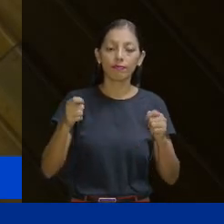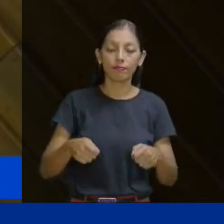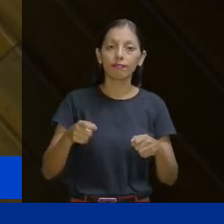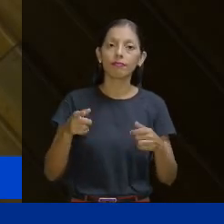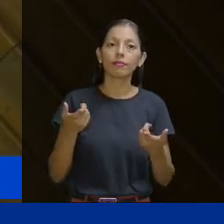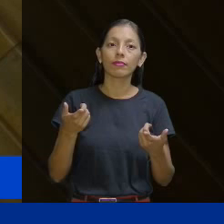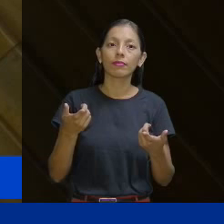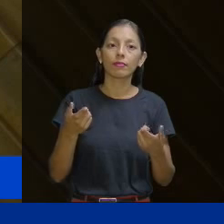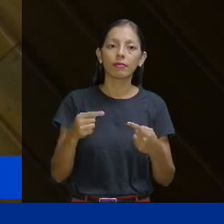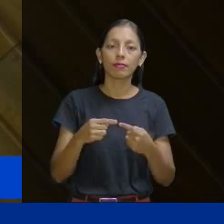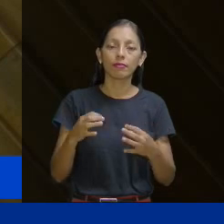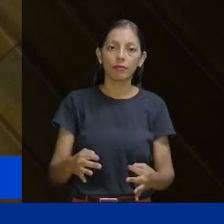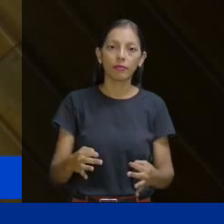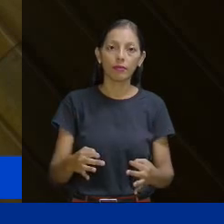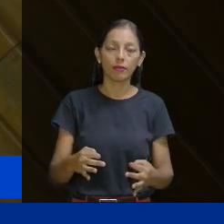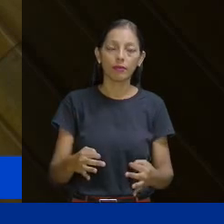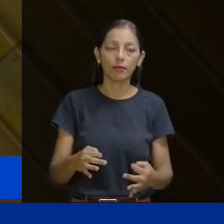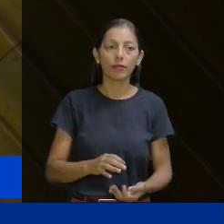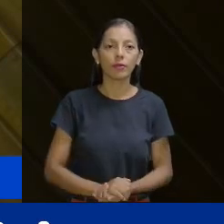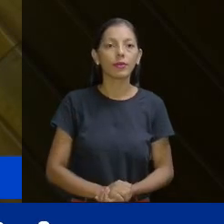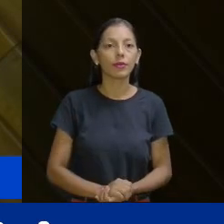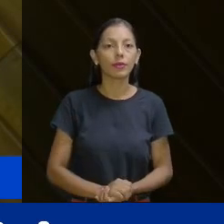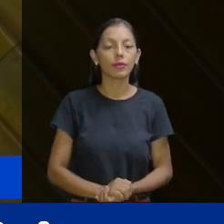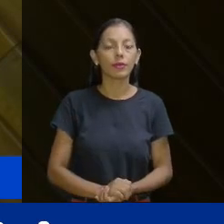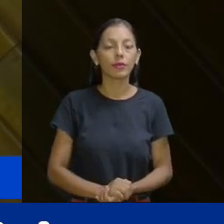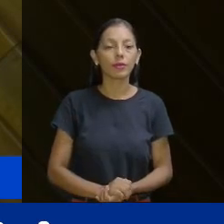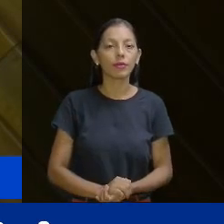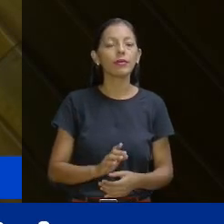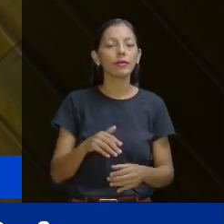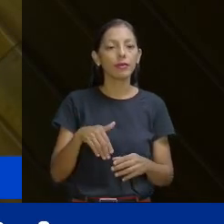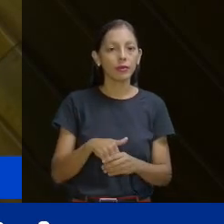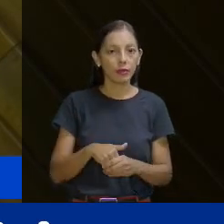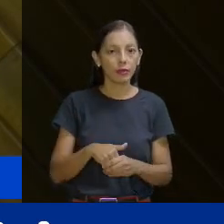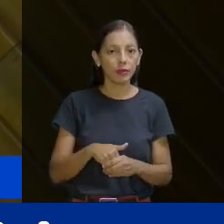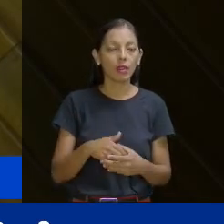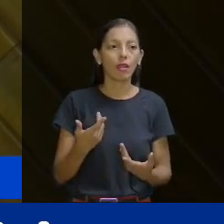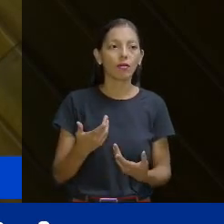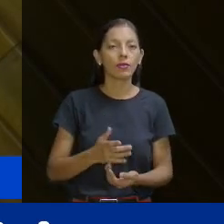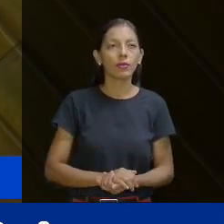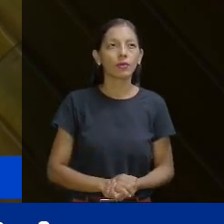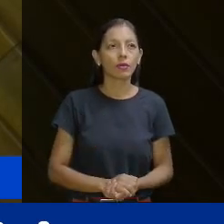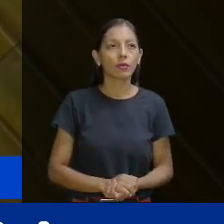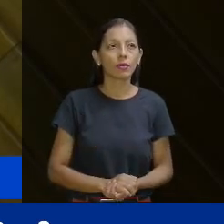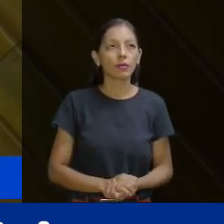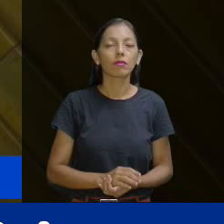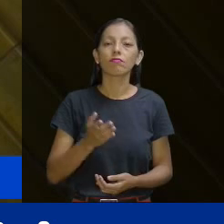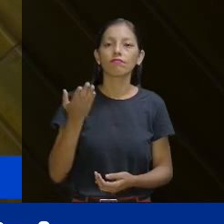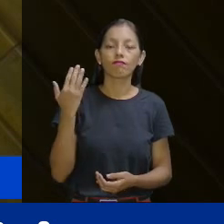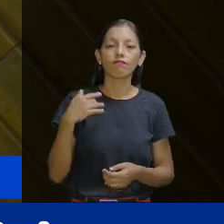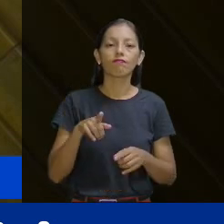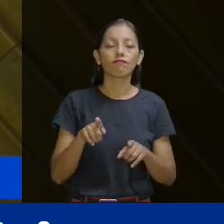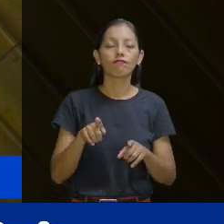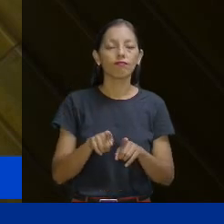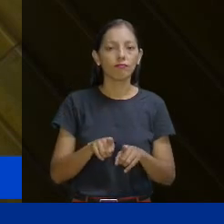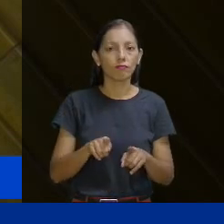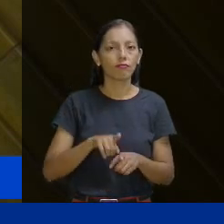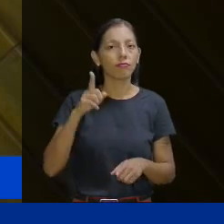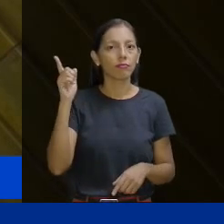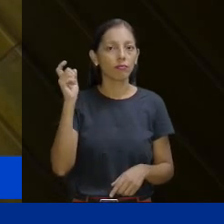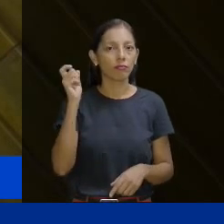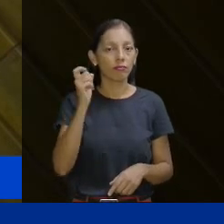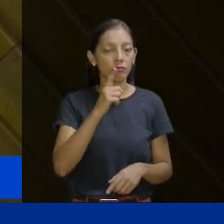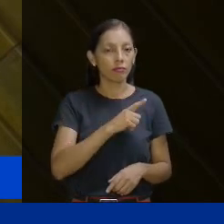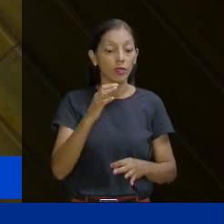E a eleição seguinte foi um outro desafio muito grande também. Uma eleição muito polarizada,